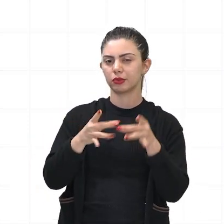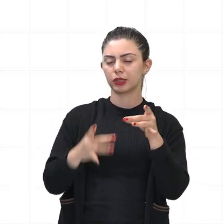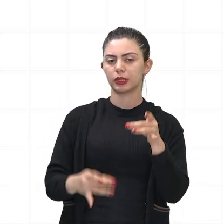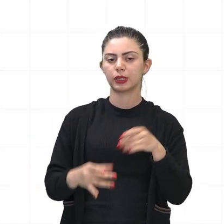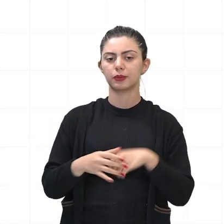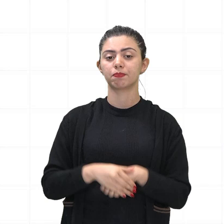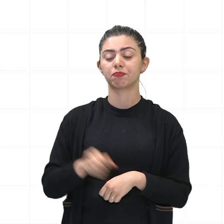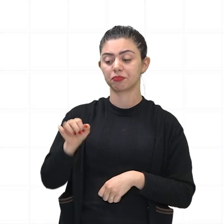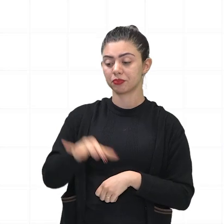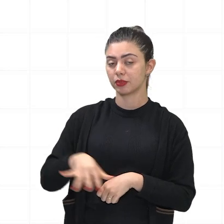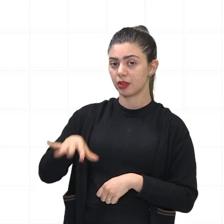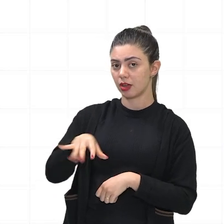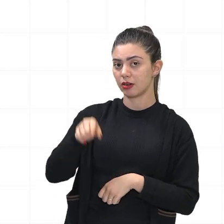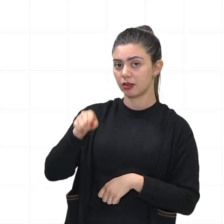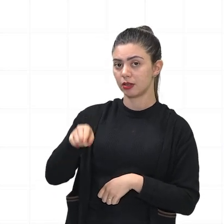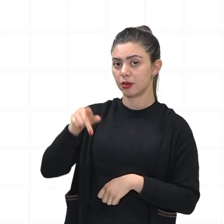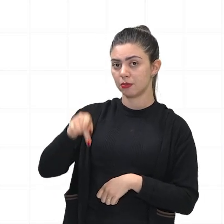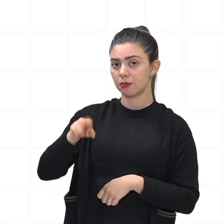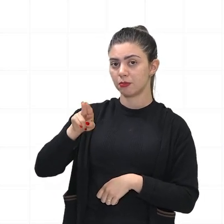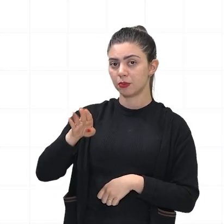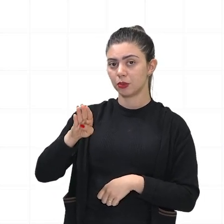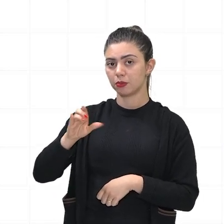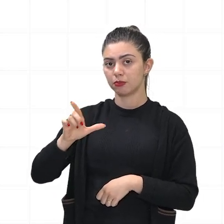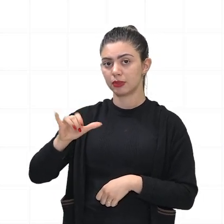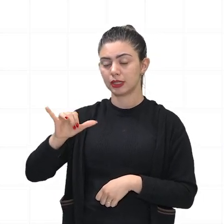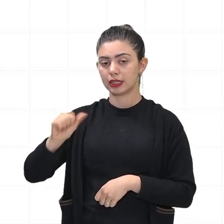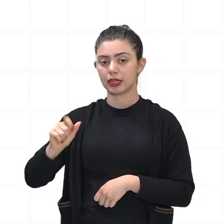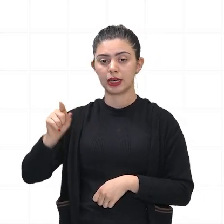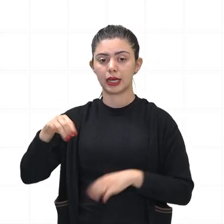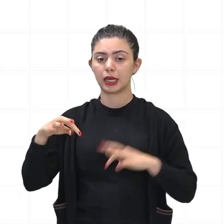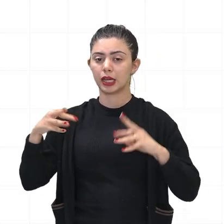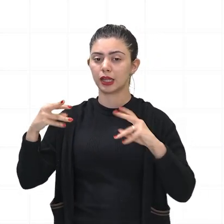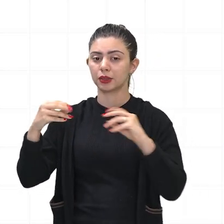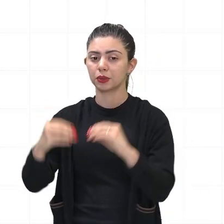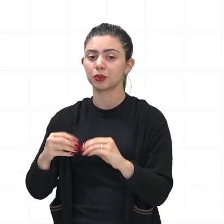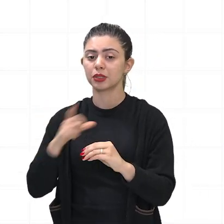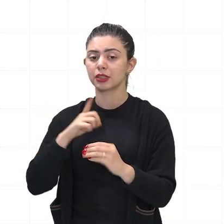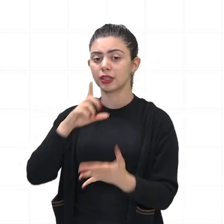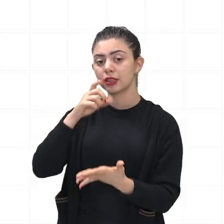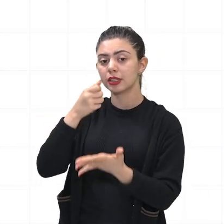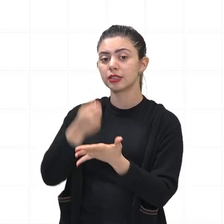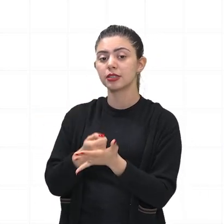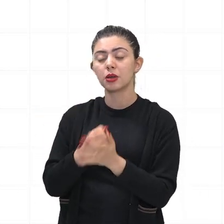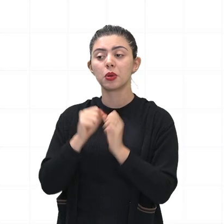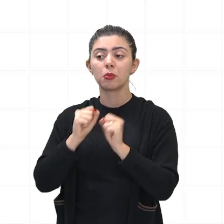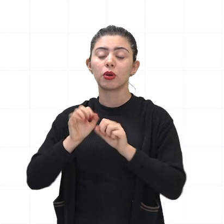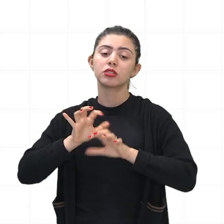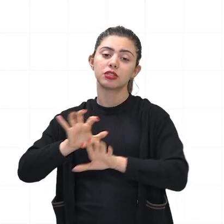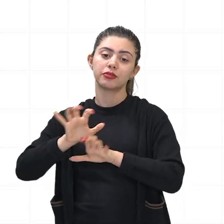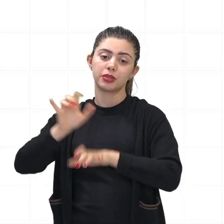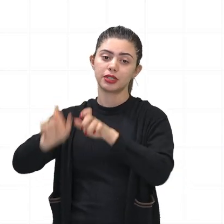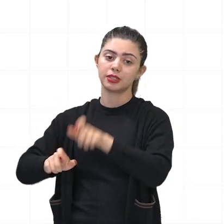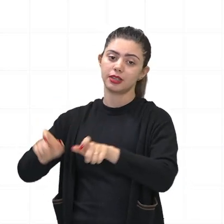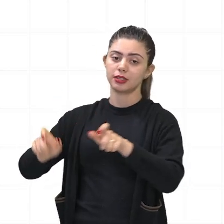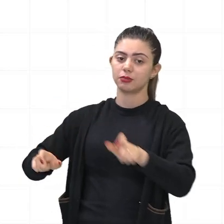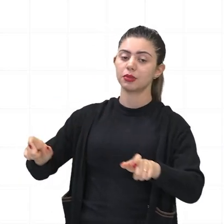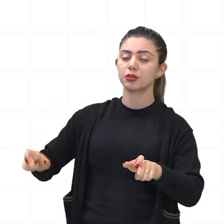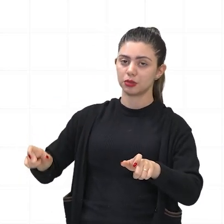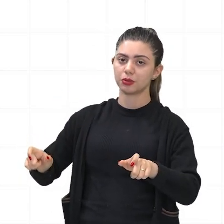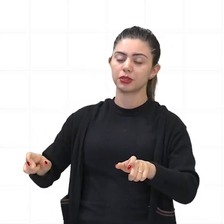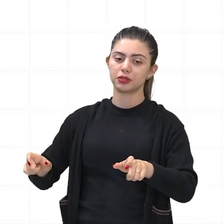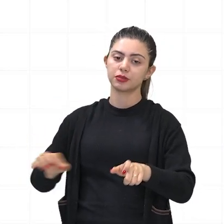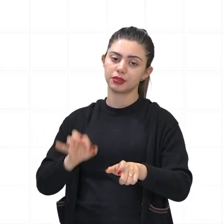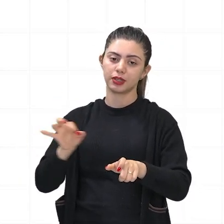A esfera pública é tudo aquilo que envolve decisões que impactam